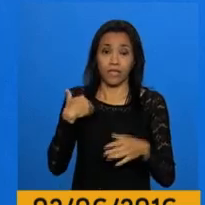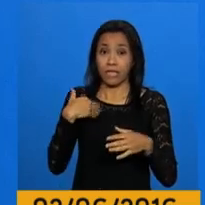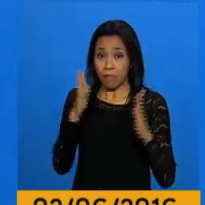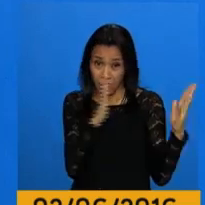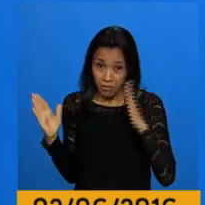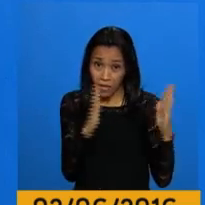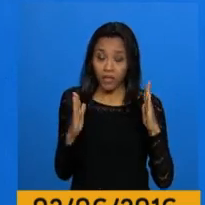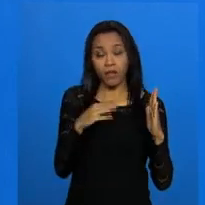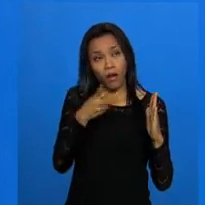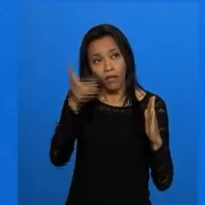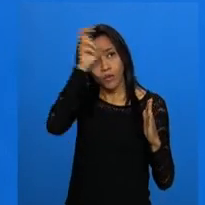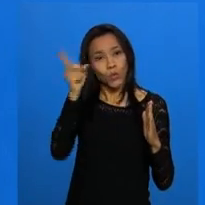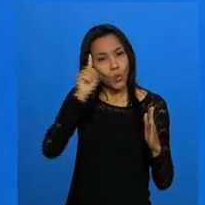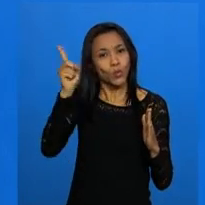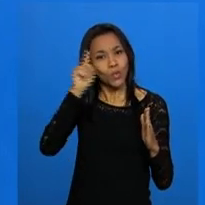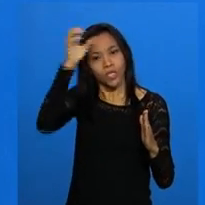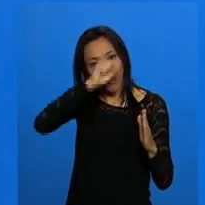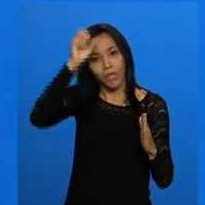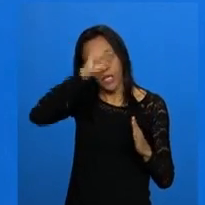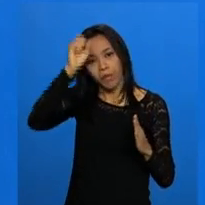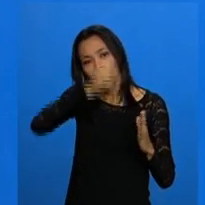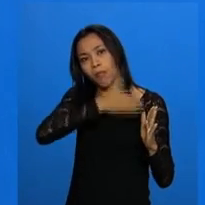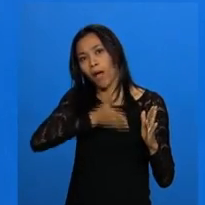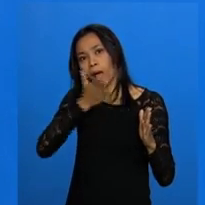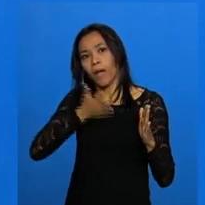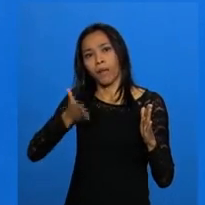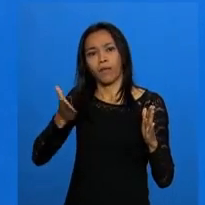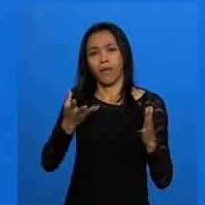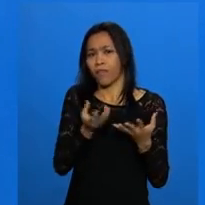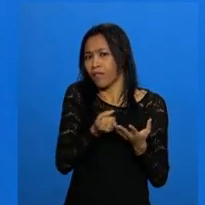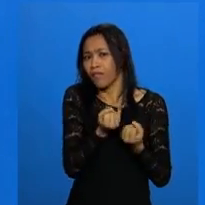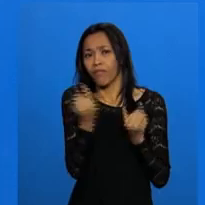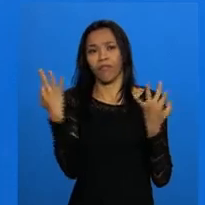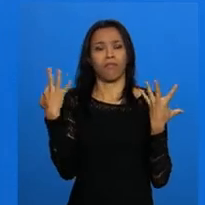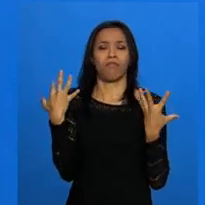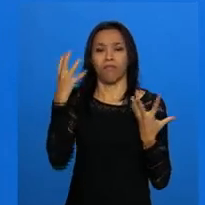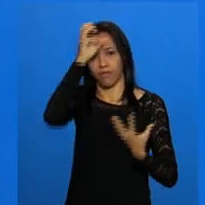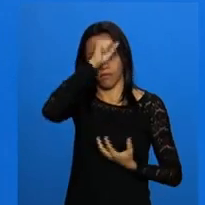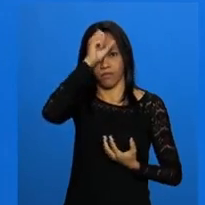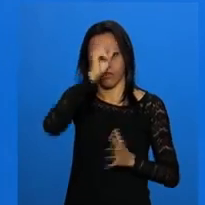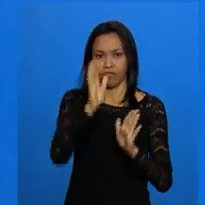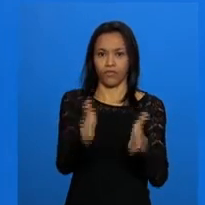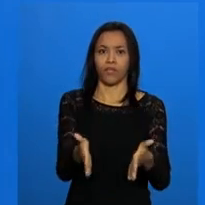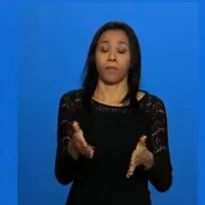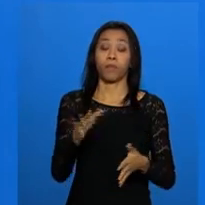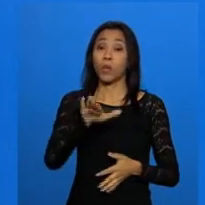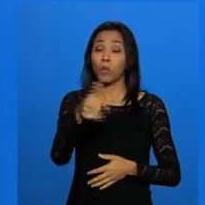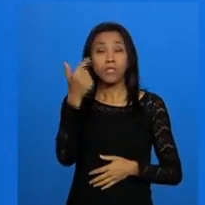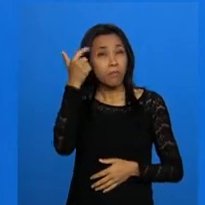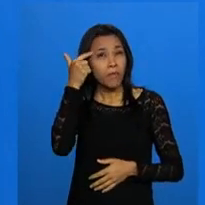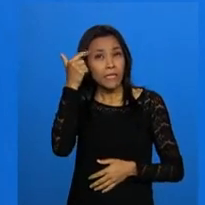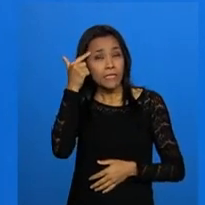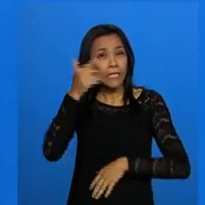aprendeu. Todo dia a gente tem que aprender mais, mas muita coisa a gente aprendeu. Quando se pensa em tempo